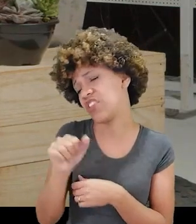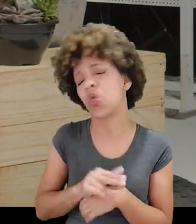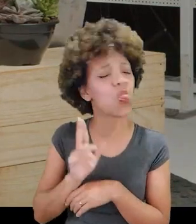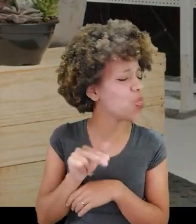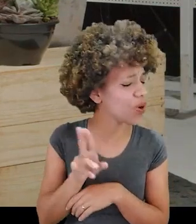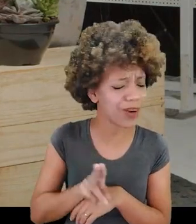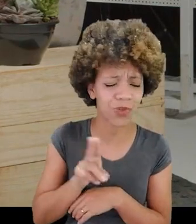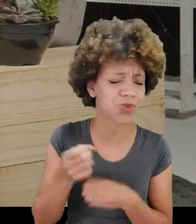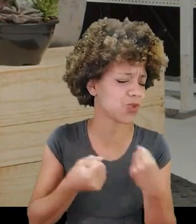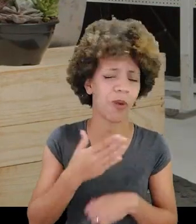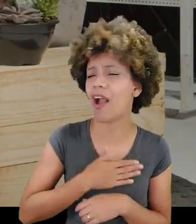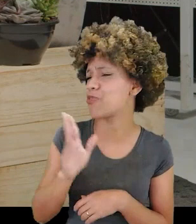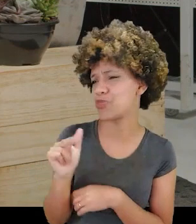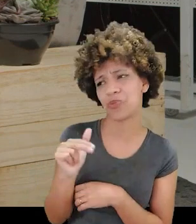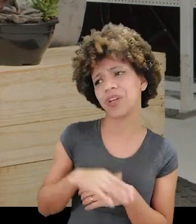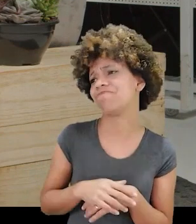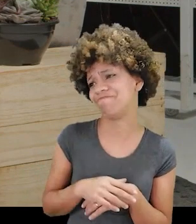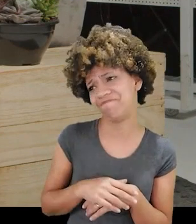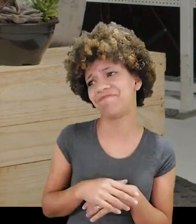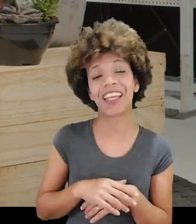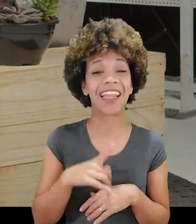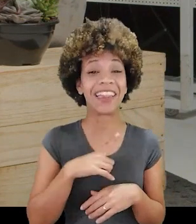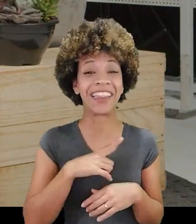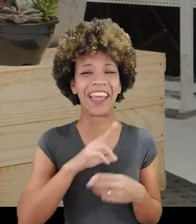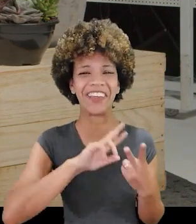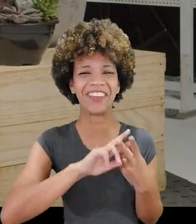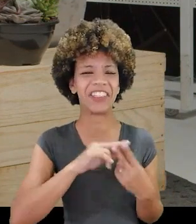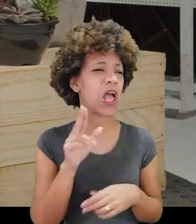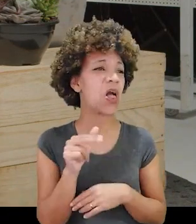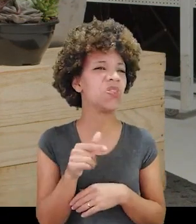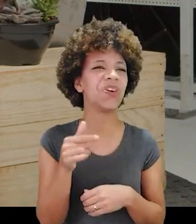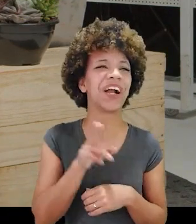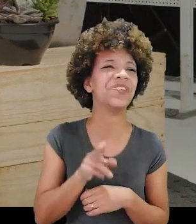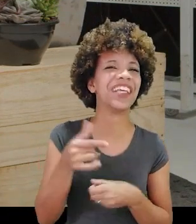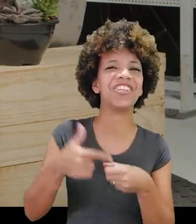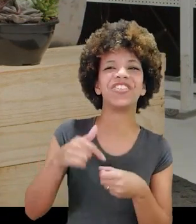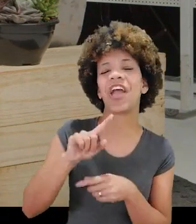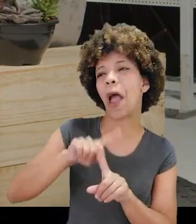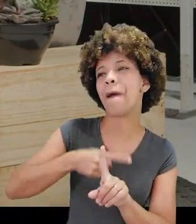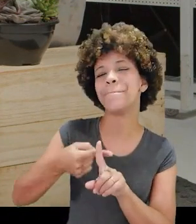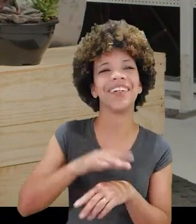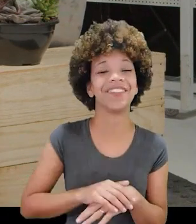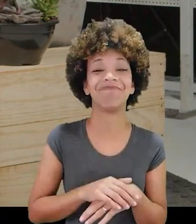cuidado Nativa no meu carro nunca pega essa é a tampa temos uma TAM tá